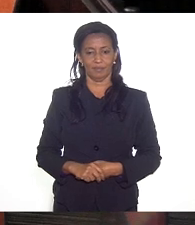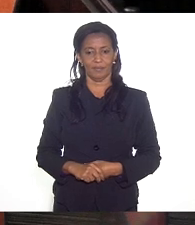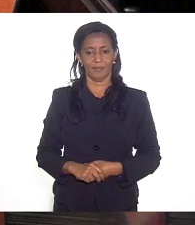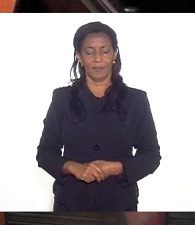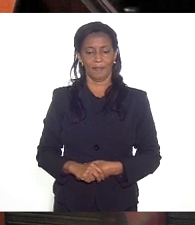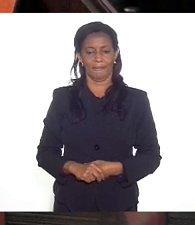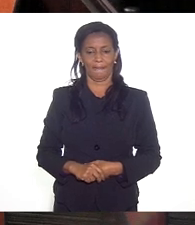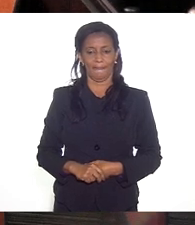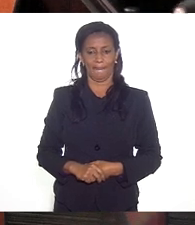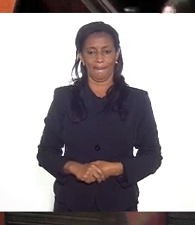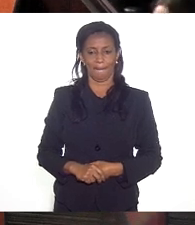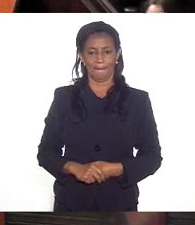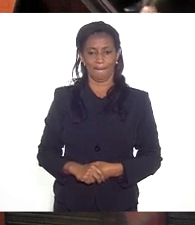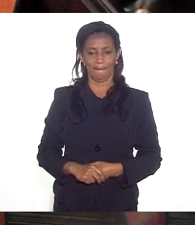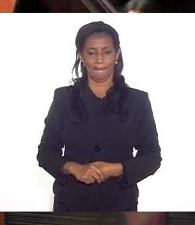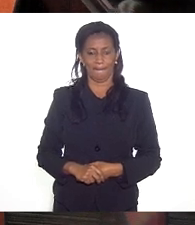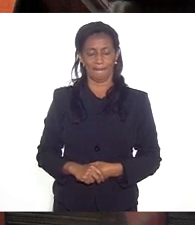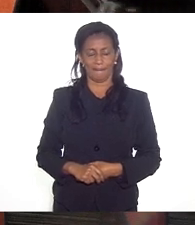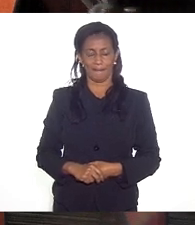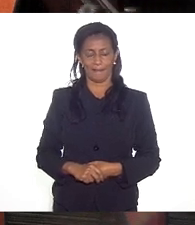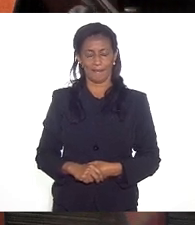o trígono